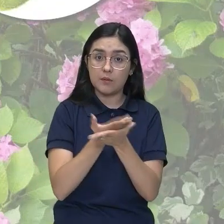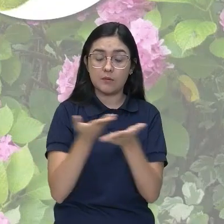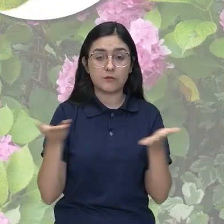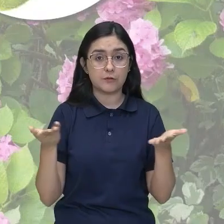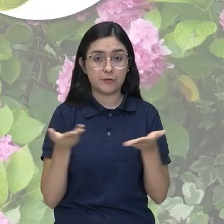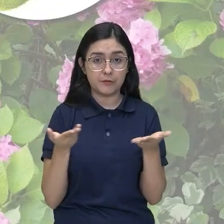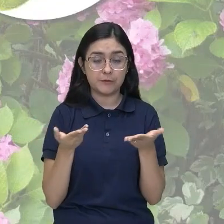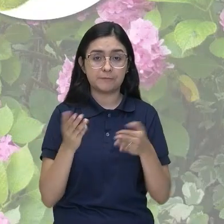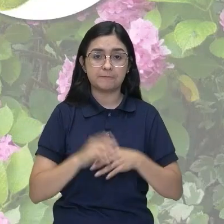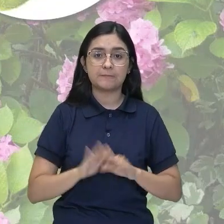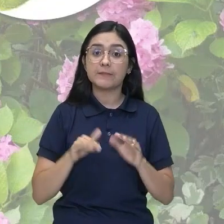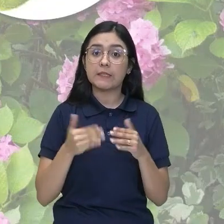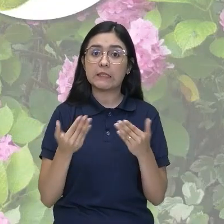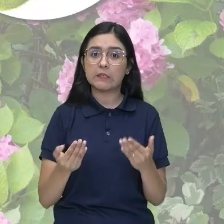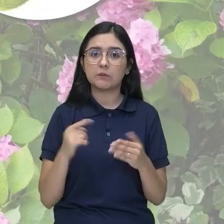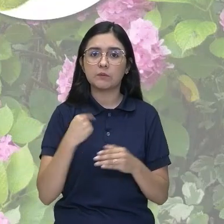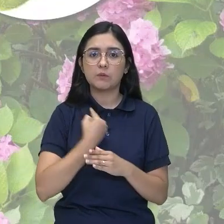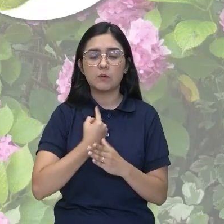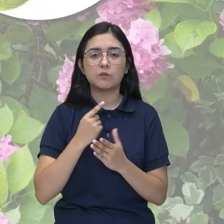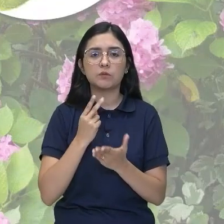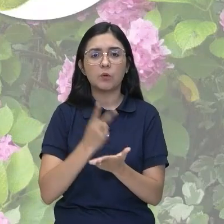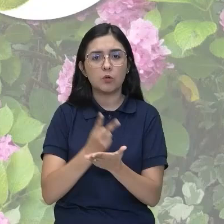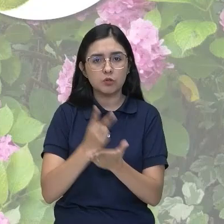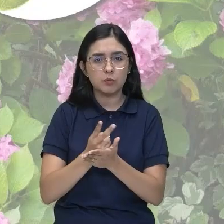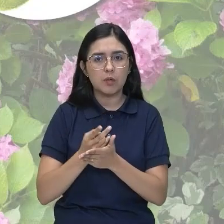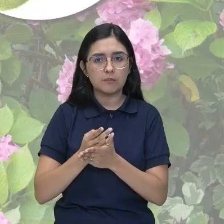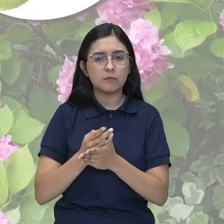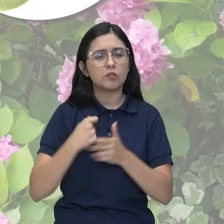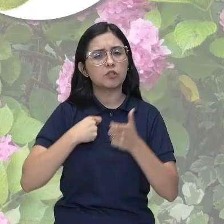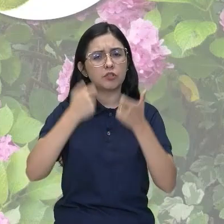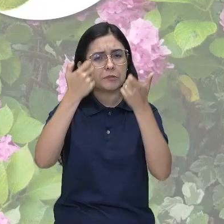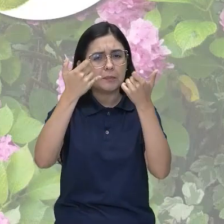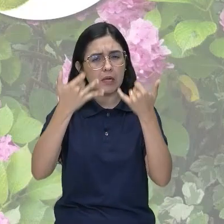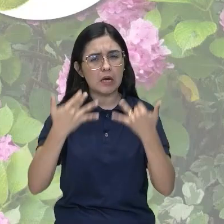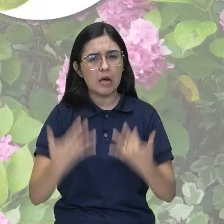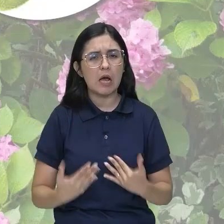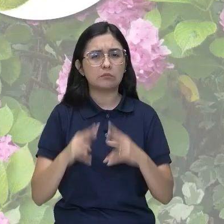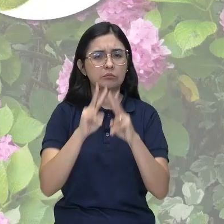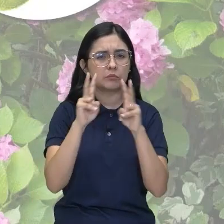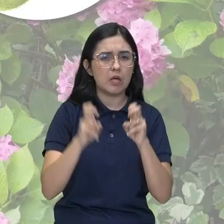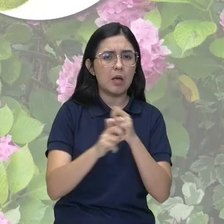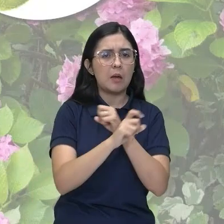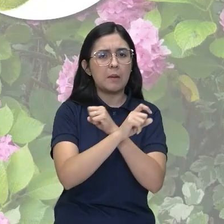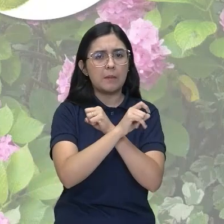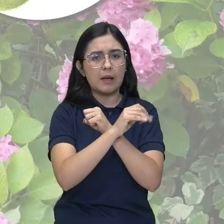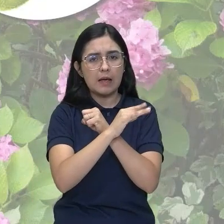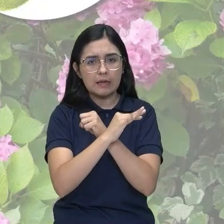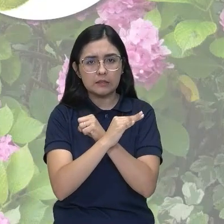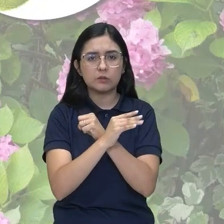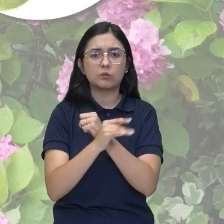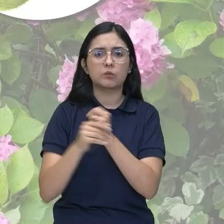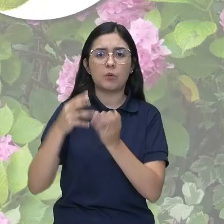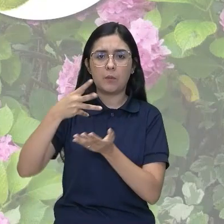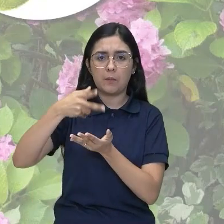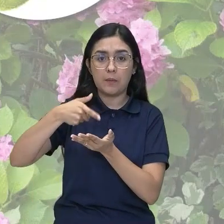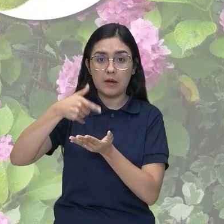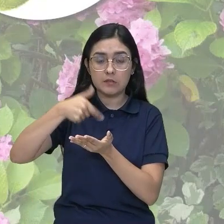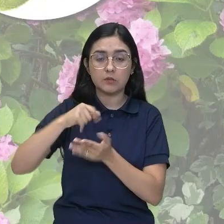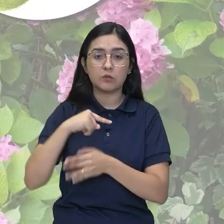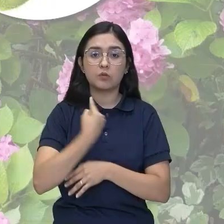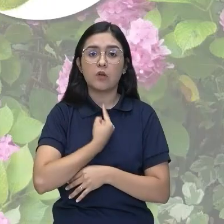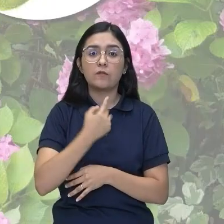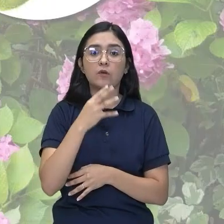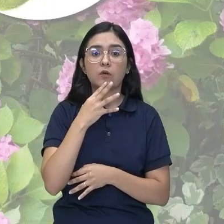E para continuar, tá, a falar sobre ácidos e bases, nós vamos conhecer